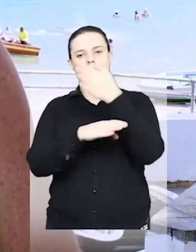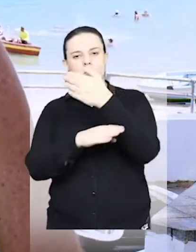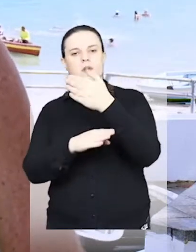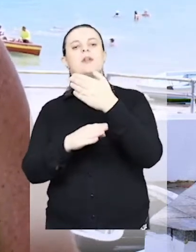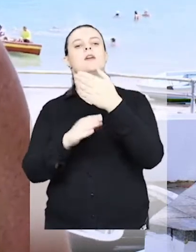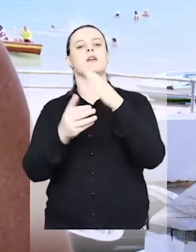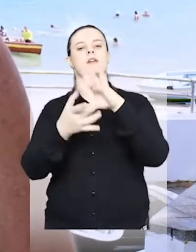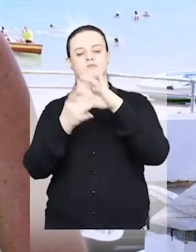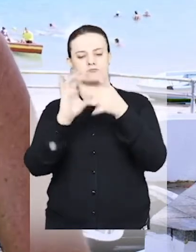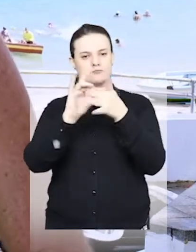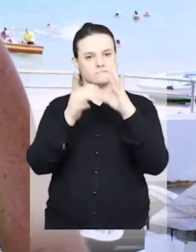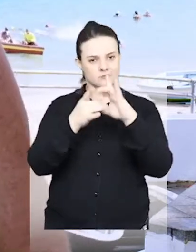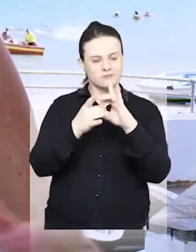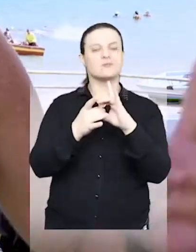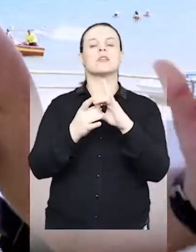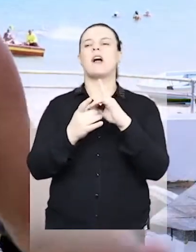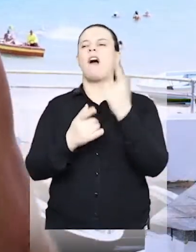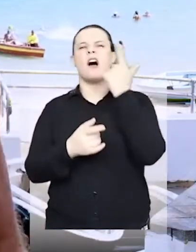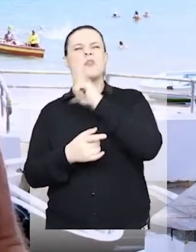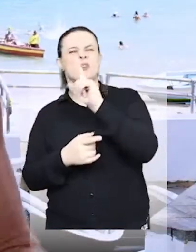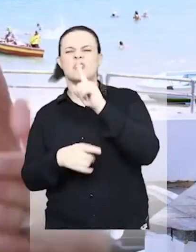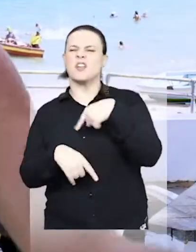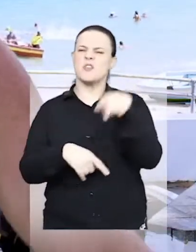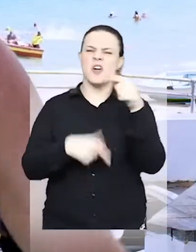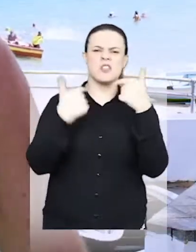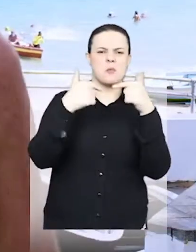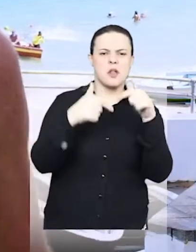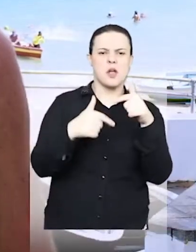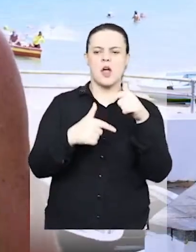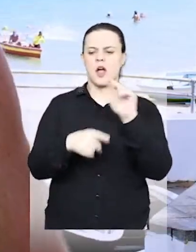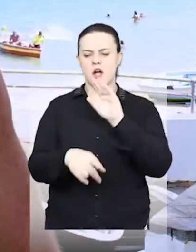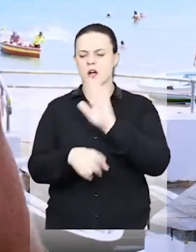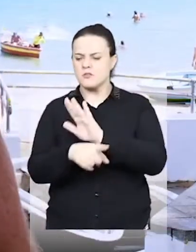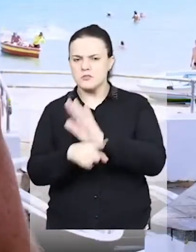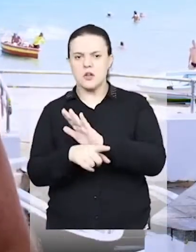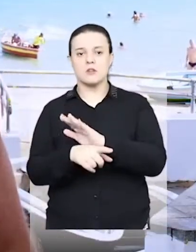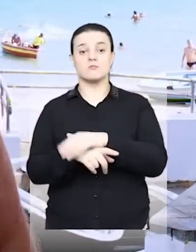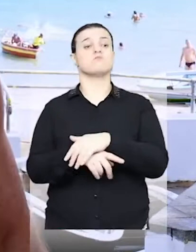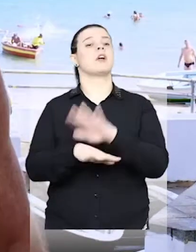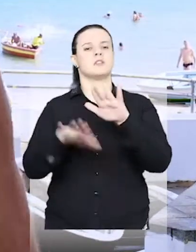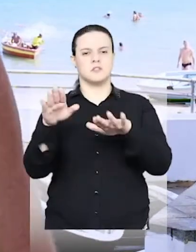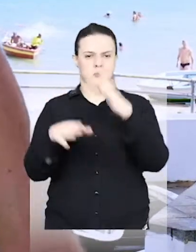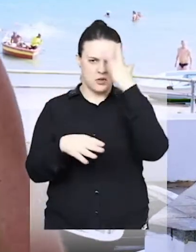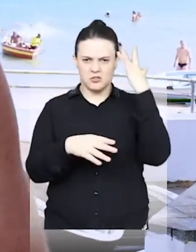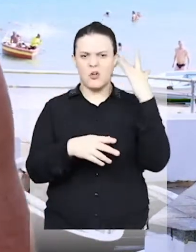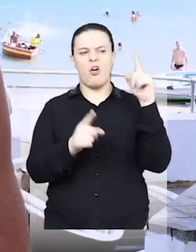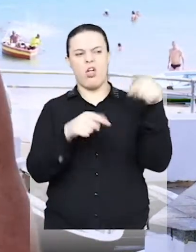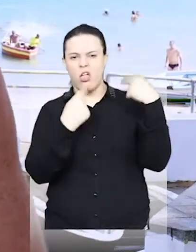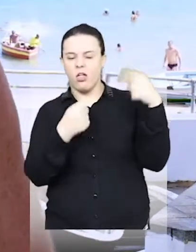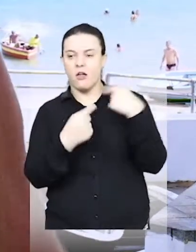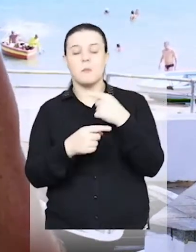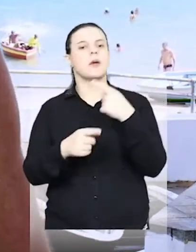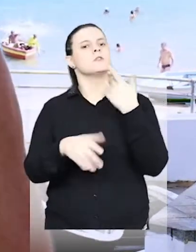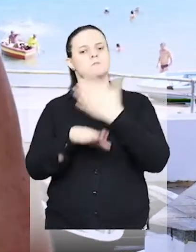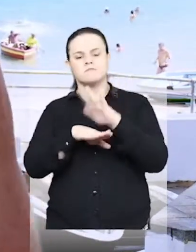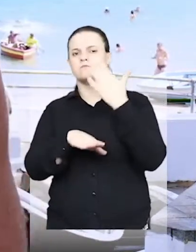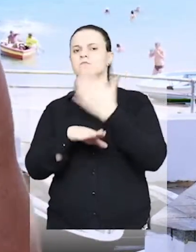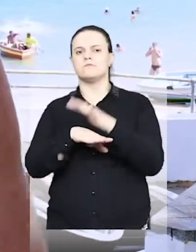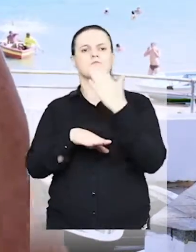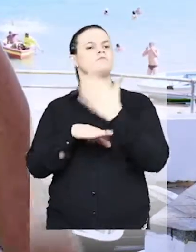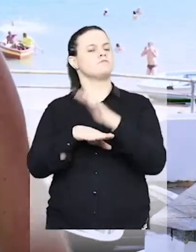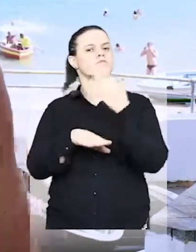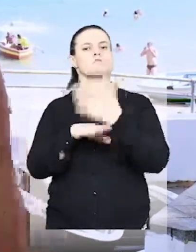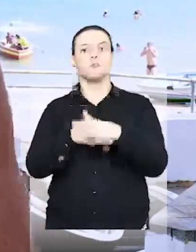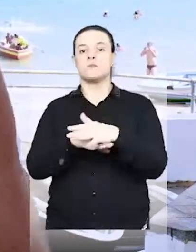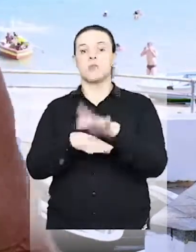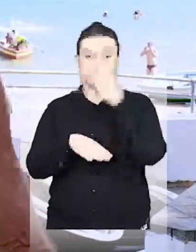a Olimpíada. E nego fala, não dá, vai trabalhar, e dentro de casa os meninos apurrinham, mas Felipe é o cara que tá ali, tá treinando,